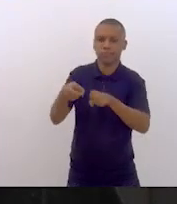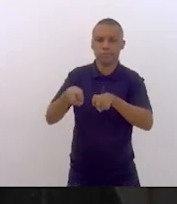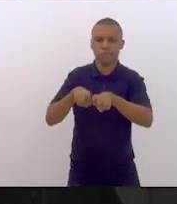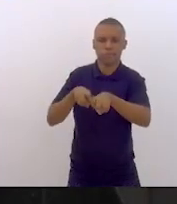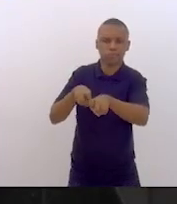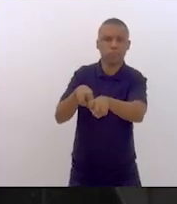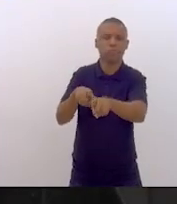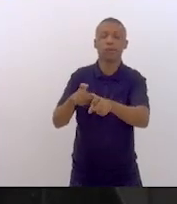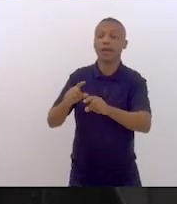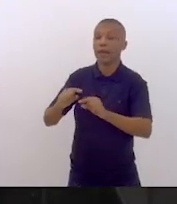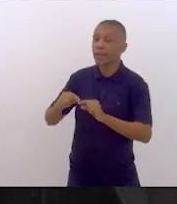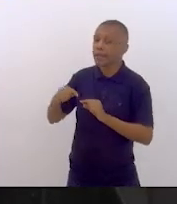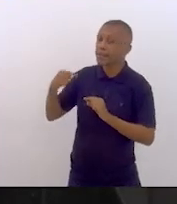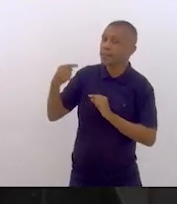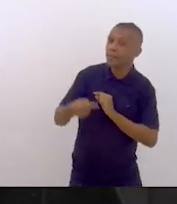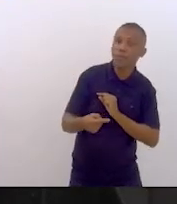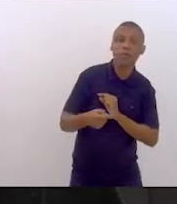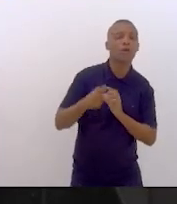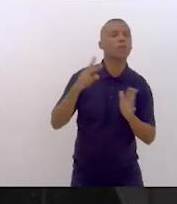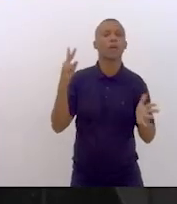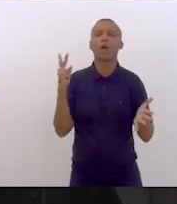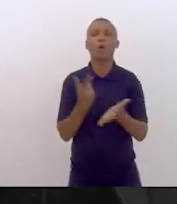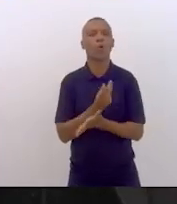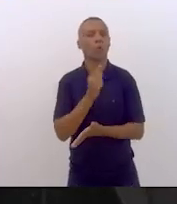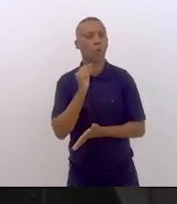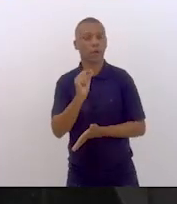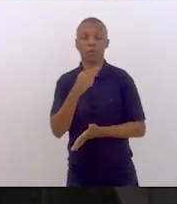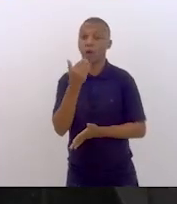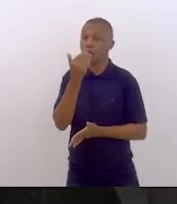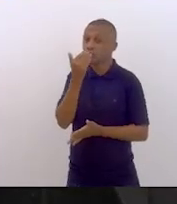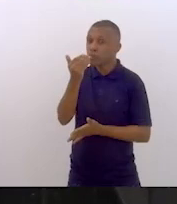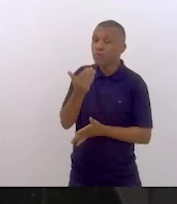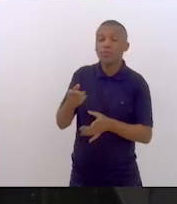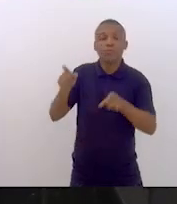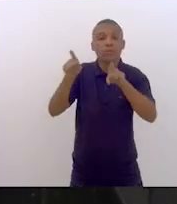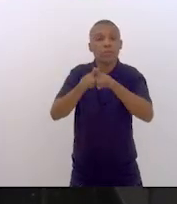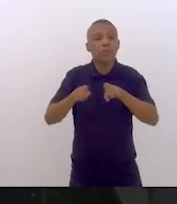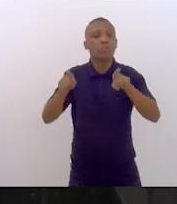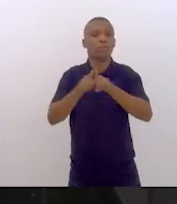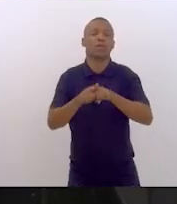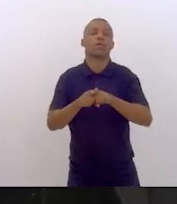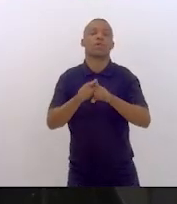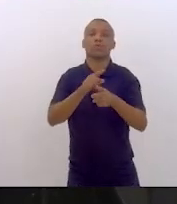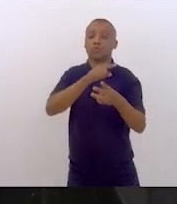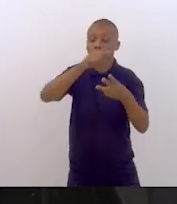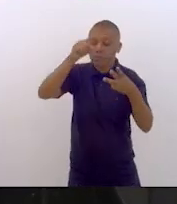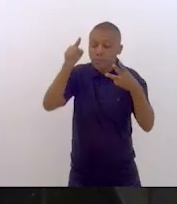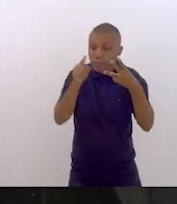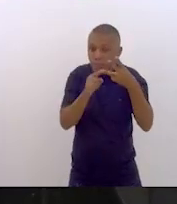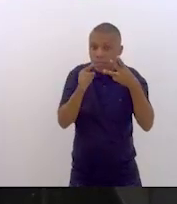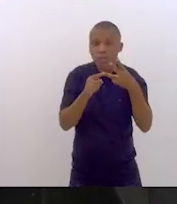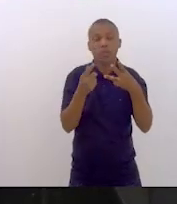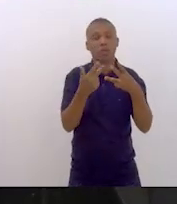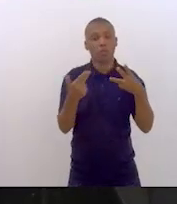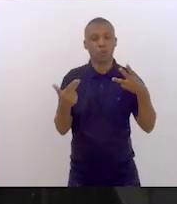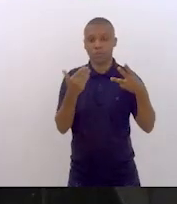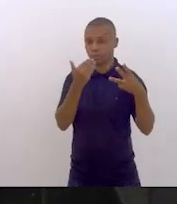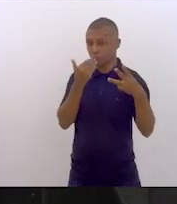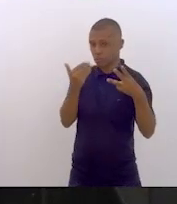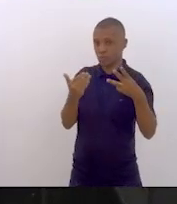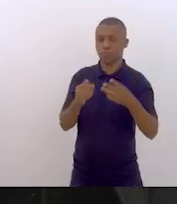e em seguida solicitamos também como terceiro item